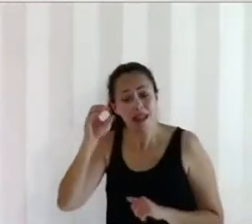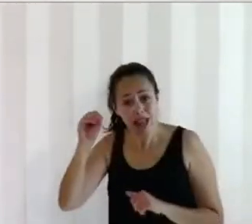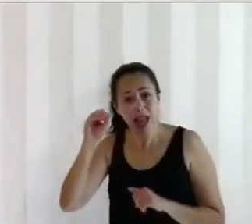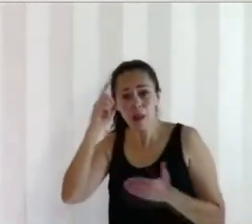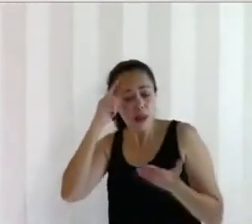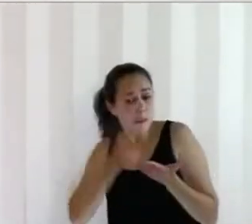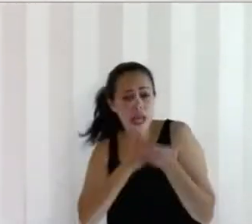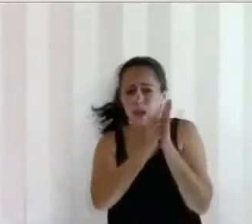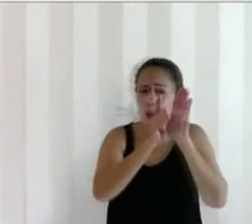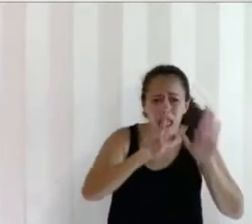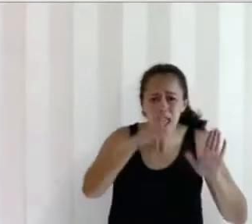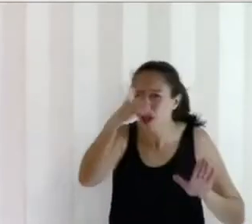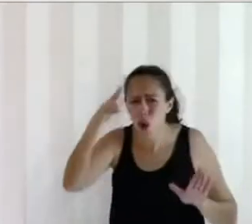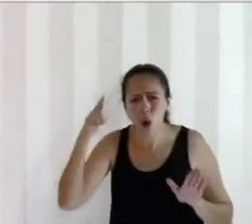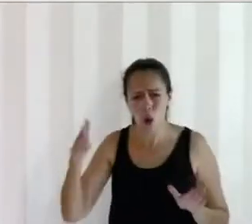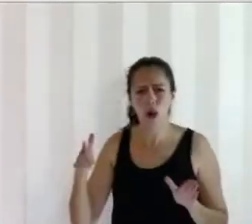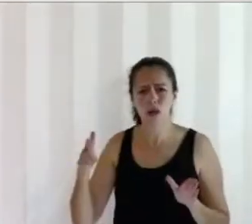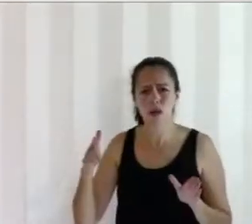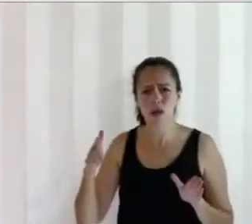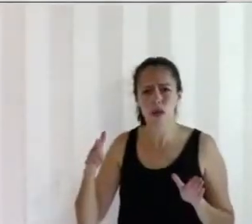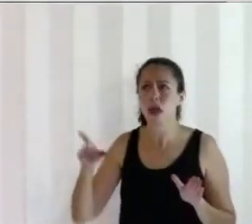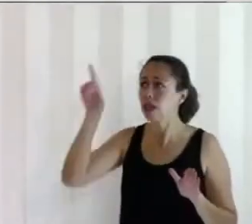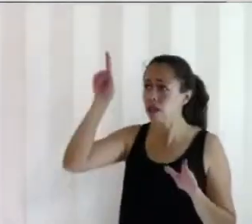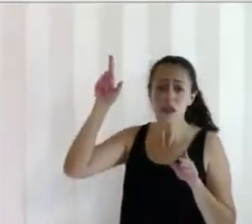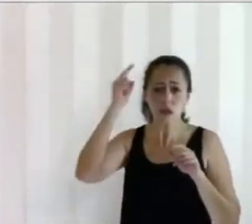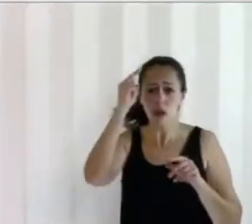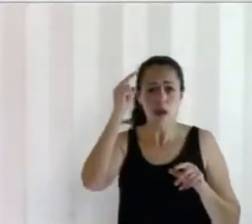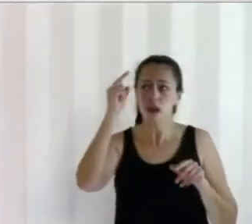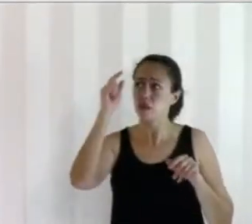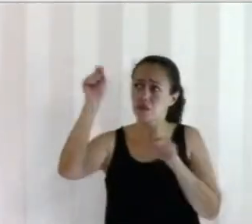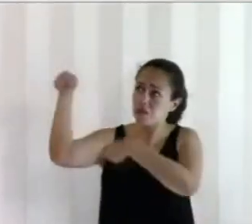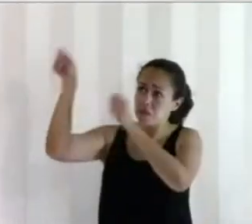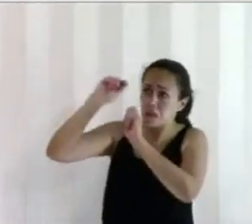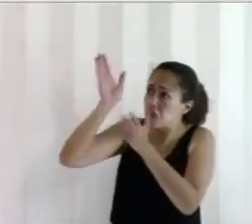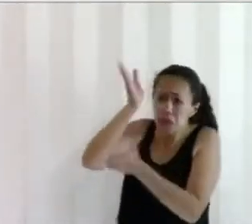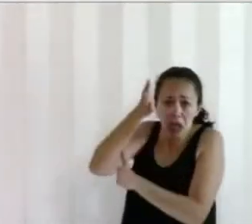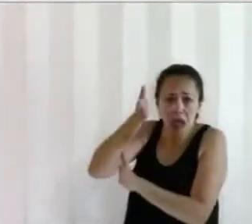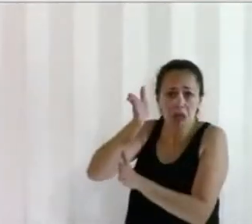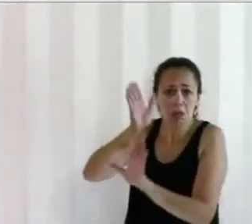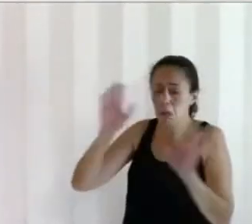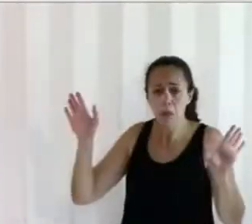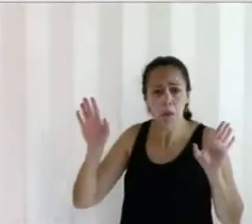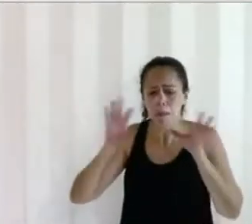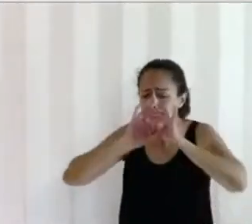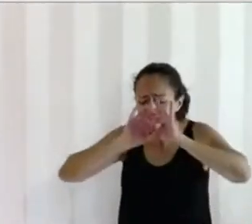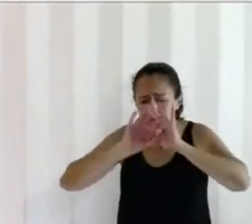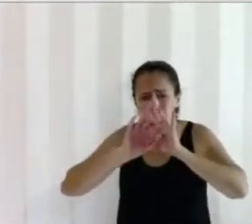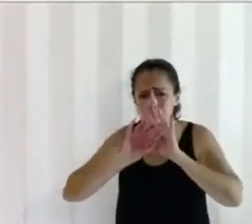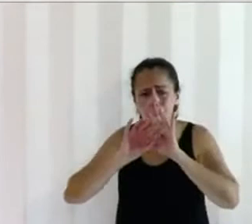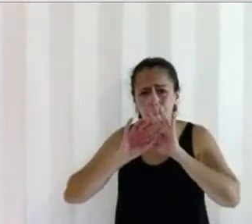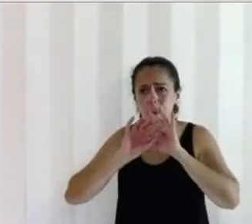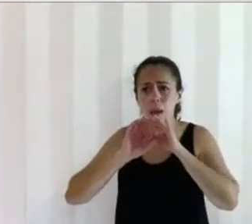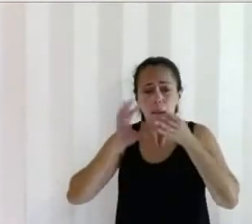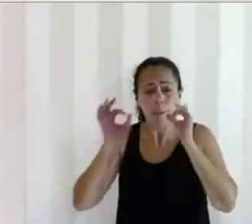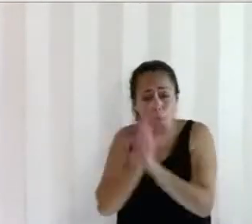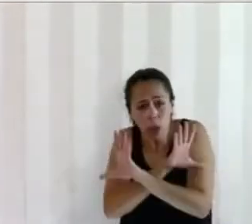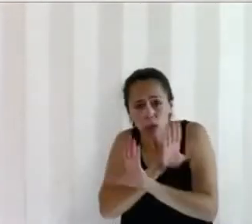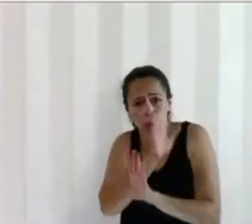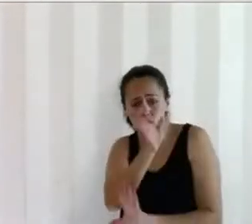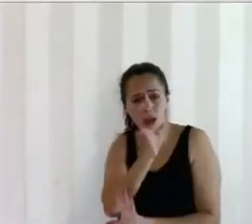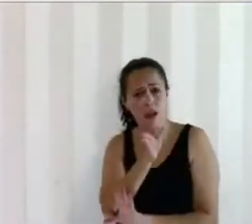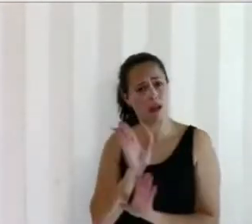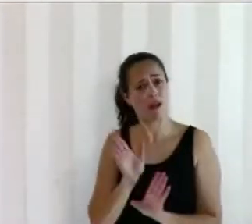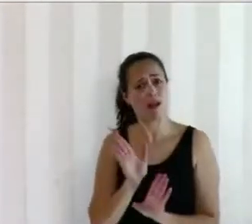isso pode e o isso não pode era uma coisa do momento dos judeus. Nada mais que isso. Não tinha nenhuma importância mais do que